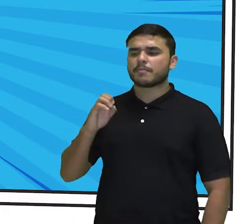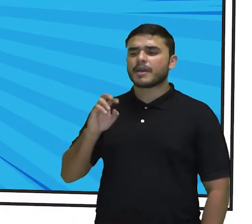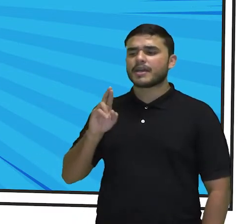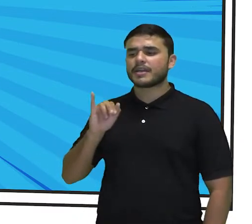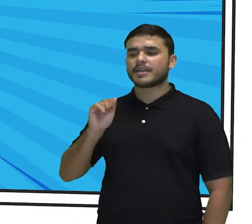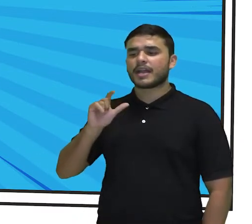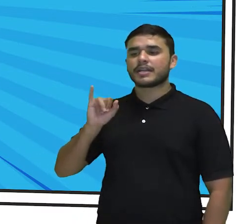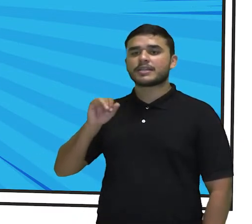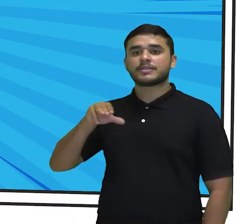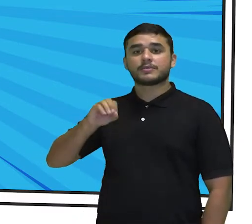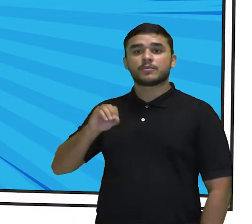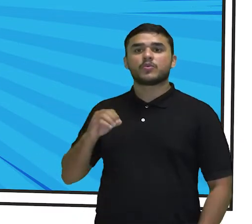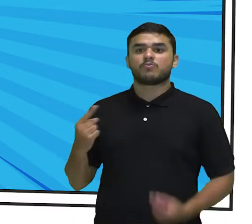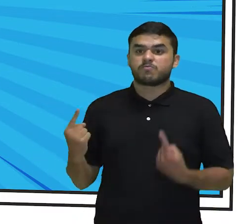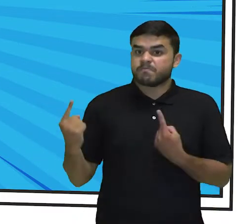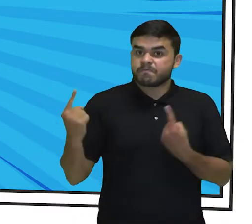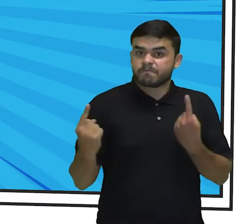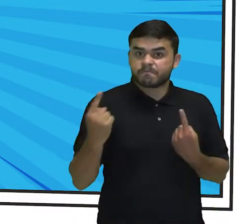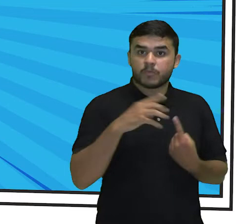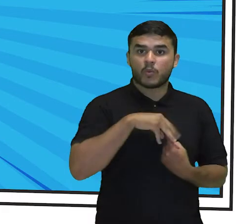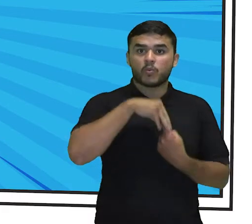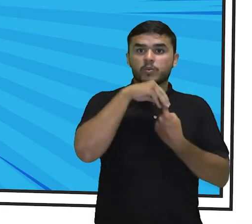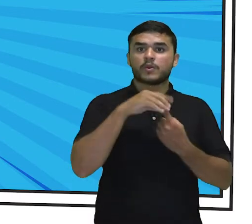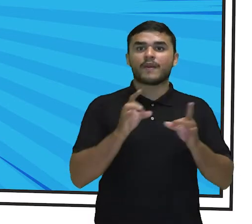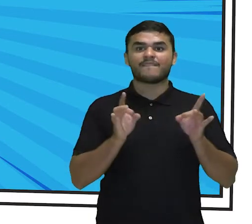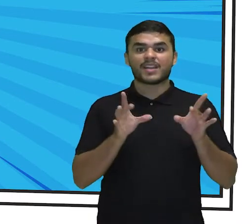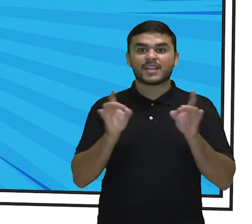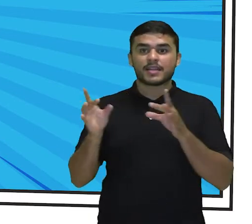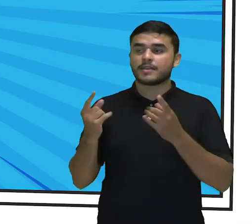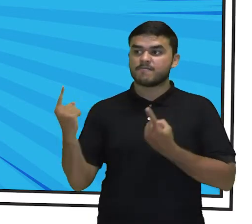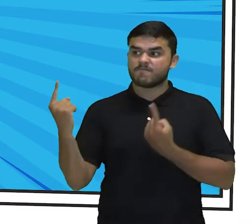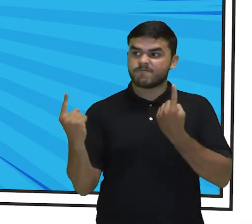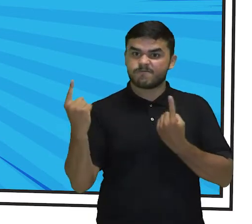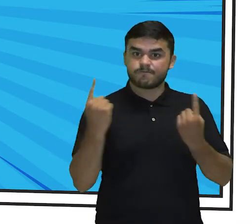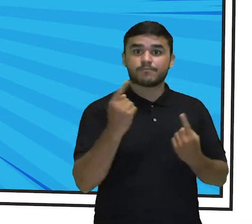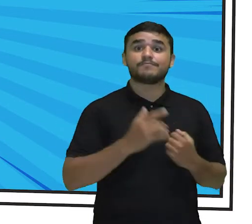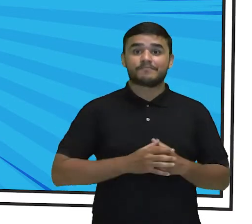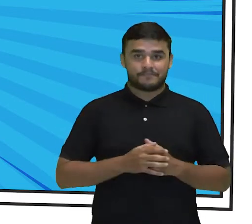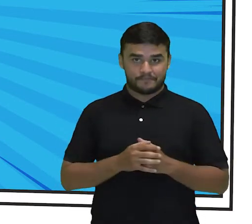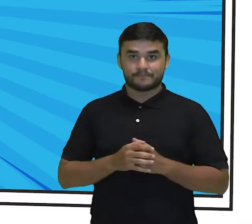existir. Tudo bem? Vamos para o nosso terceiro tema.